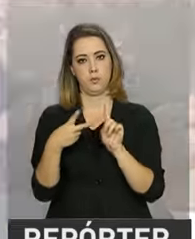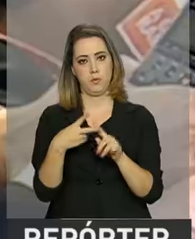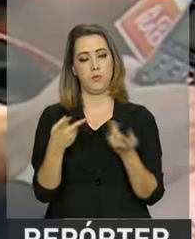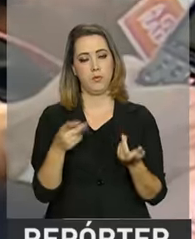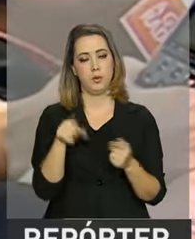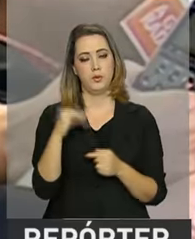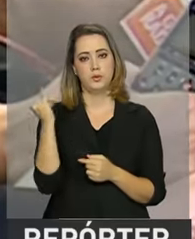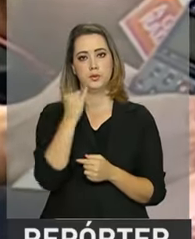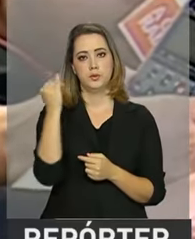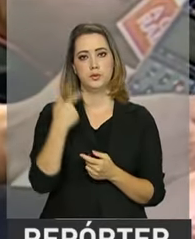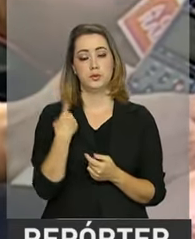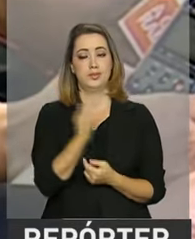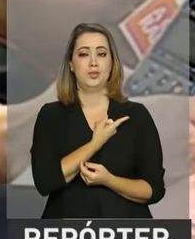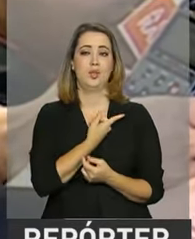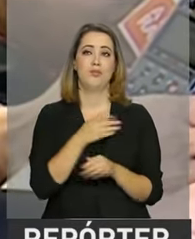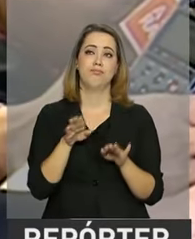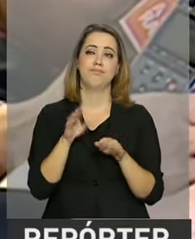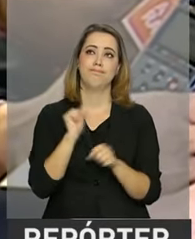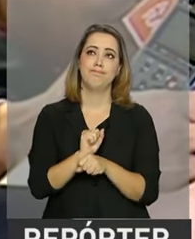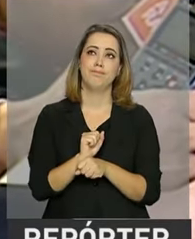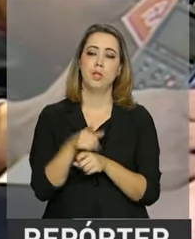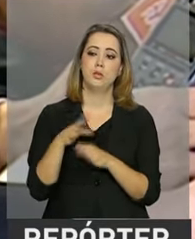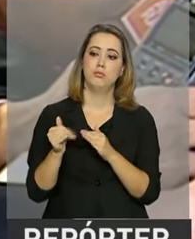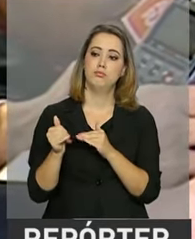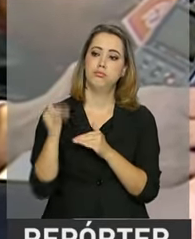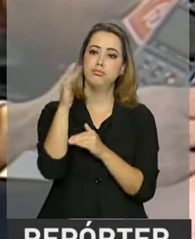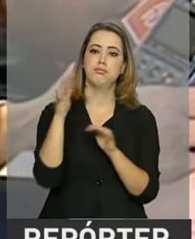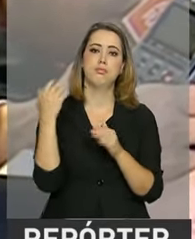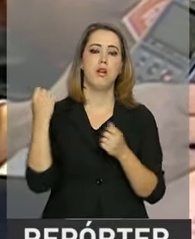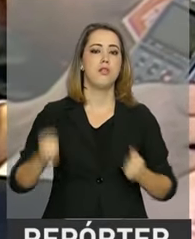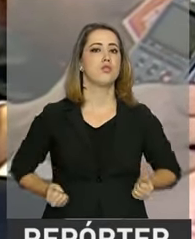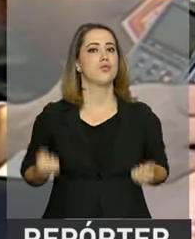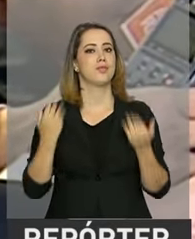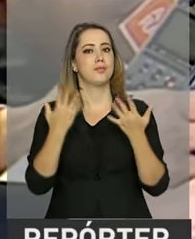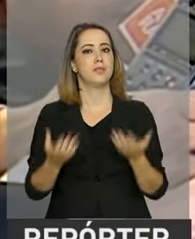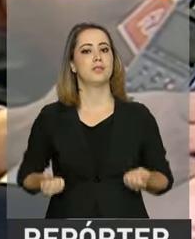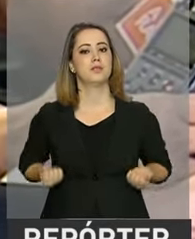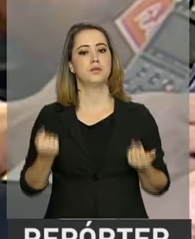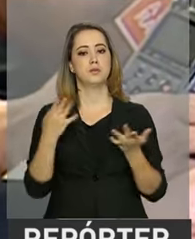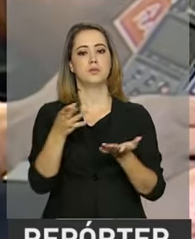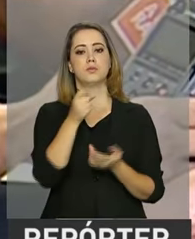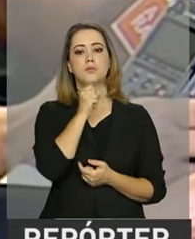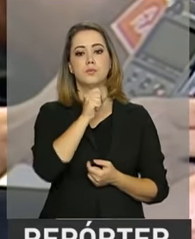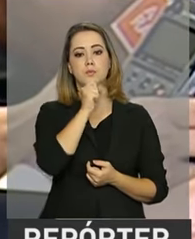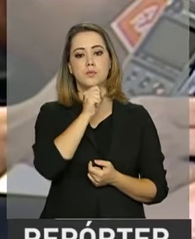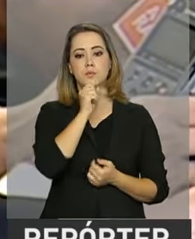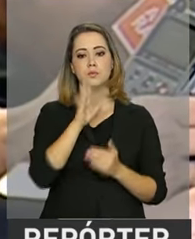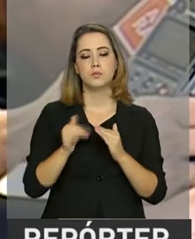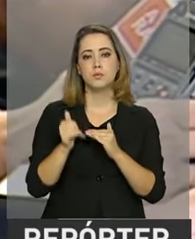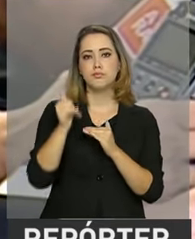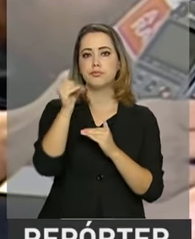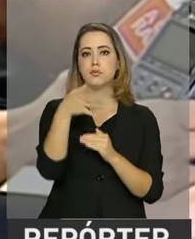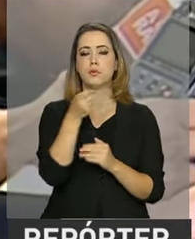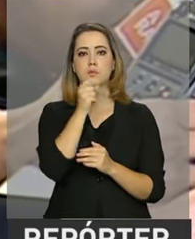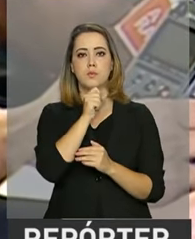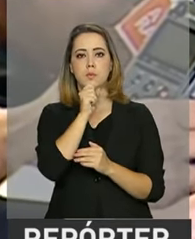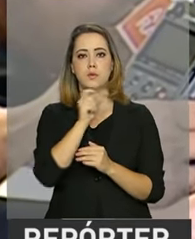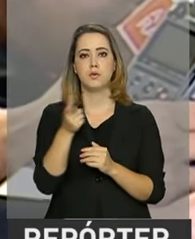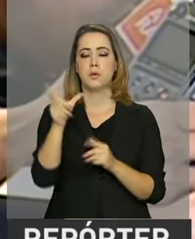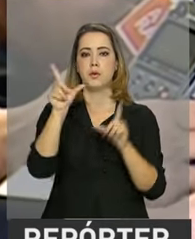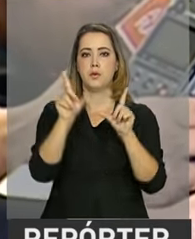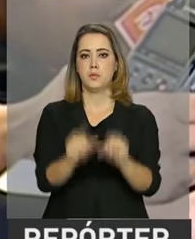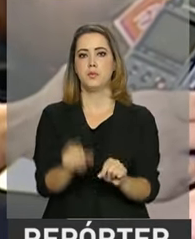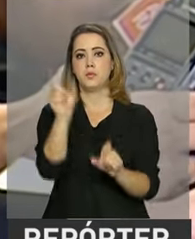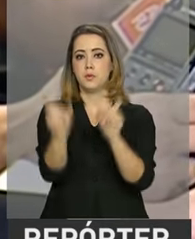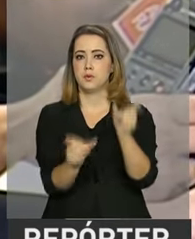influenciam. Se não fizermos nada, para a despesa crescer muito, porque a população envelhece muito rápido, né? A gente fica cada vez mais idoso e cada vez menos pessoas em